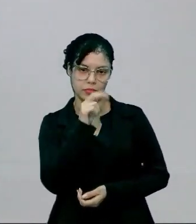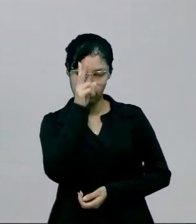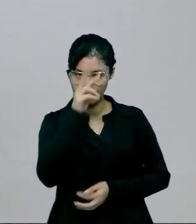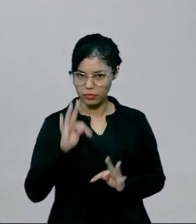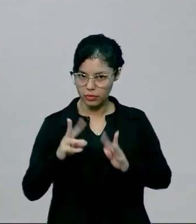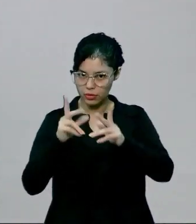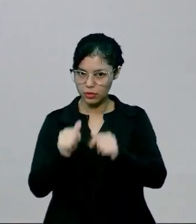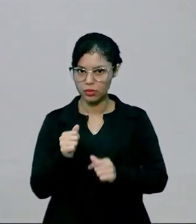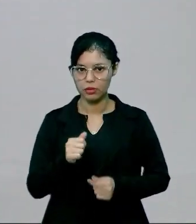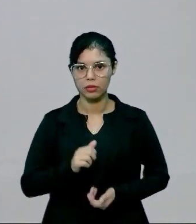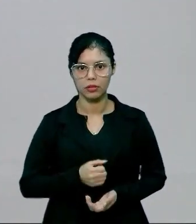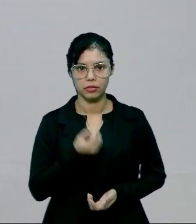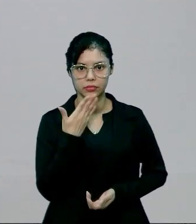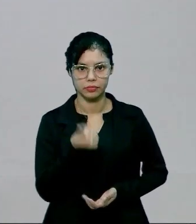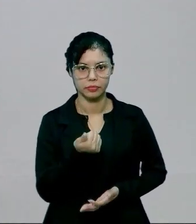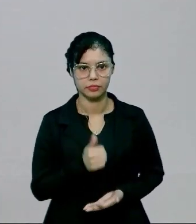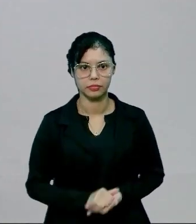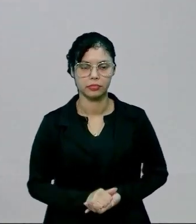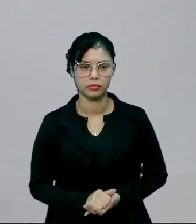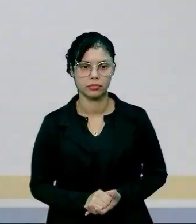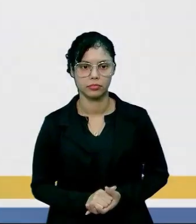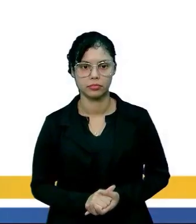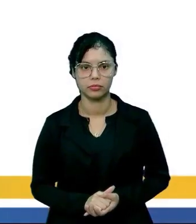lembrar tudo isso. Tudo bem?